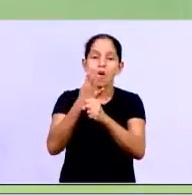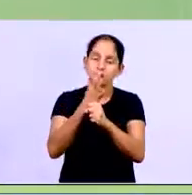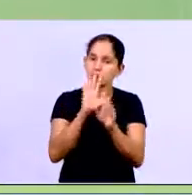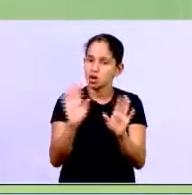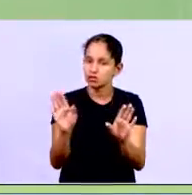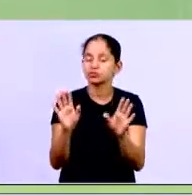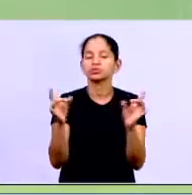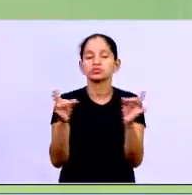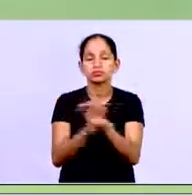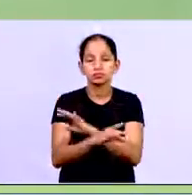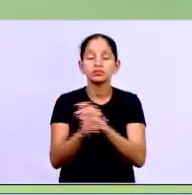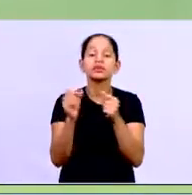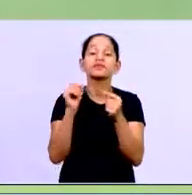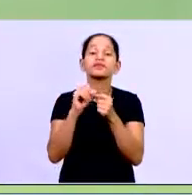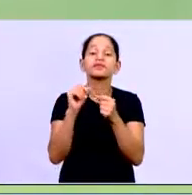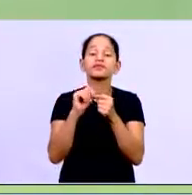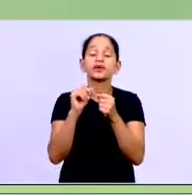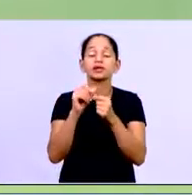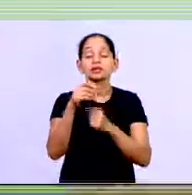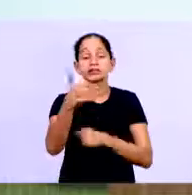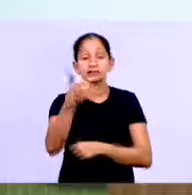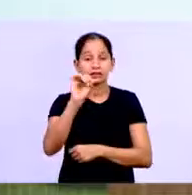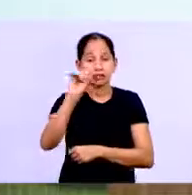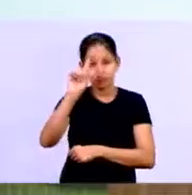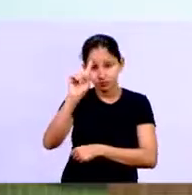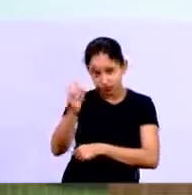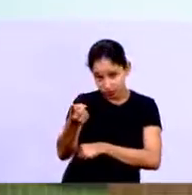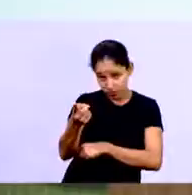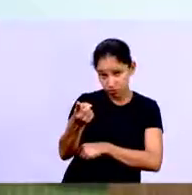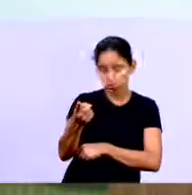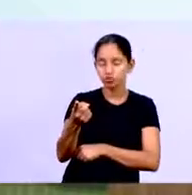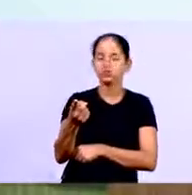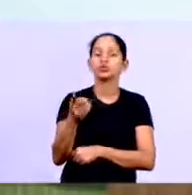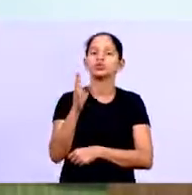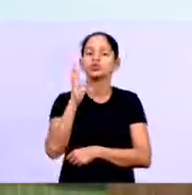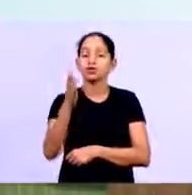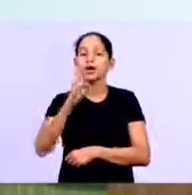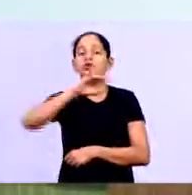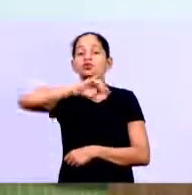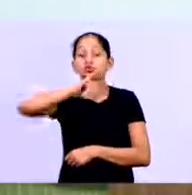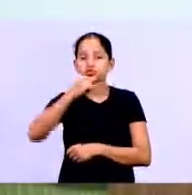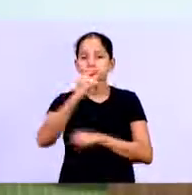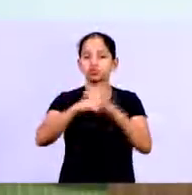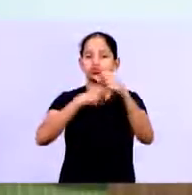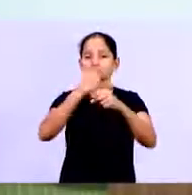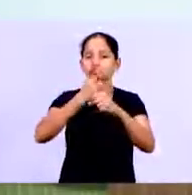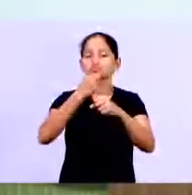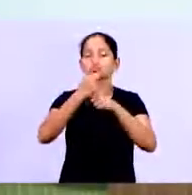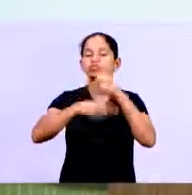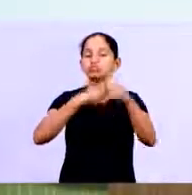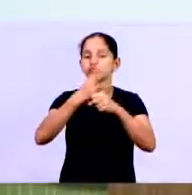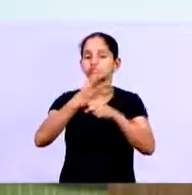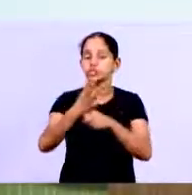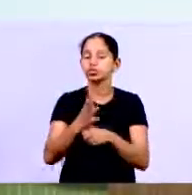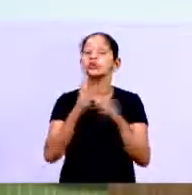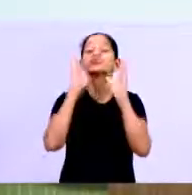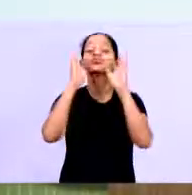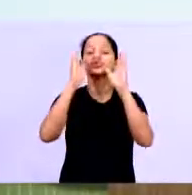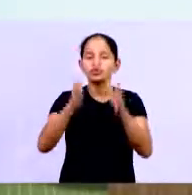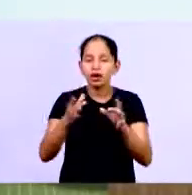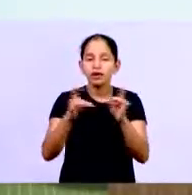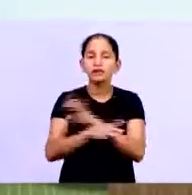amortização. Então, nós temos uma dívida de 10 mil, essa dívida tem juros anuais de 10% e serão pagos em